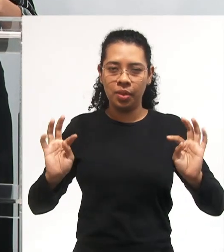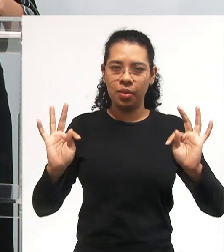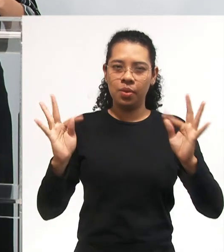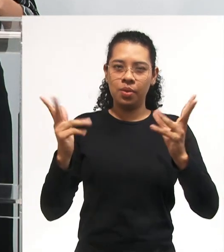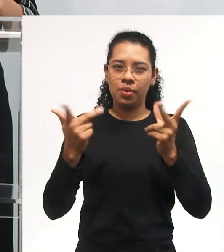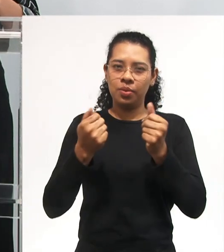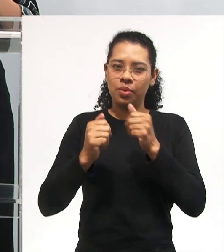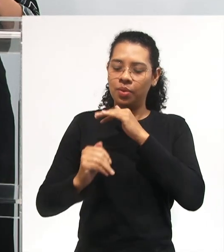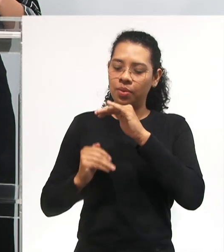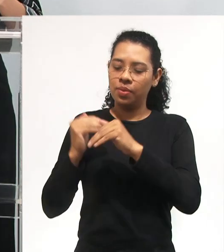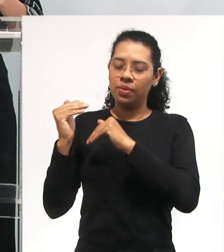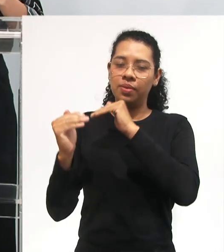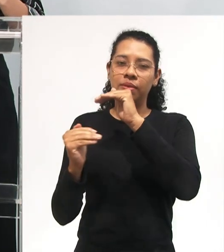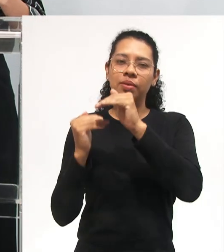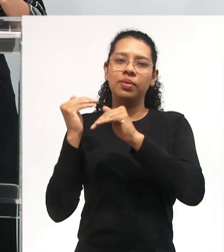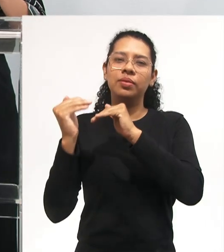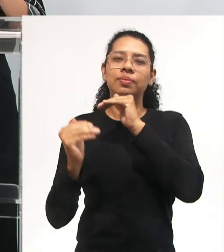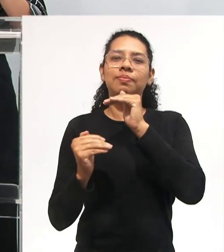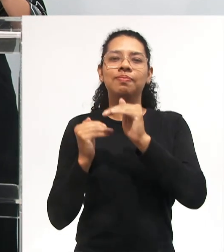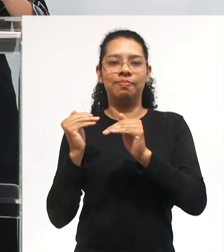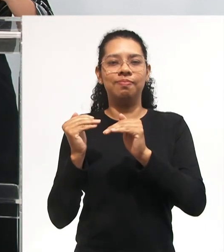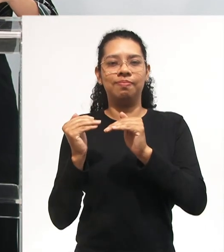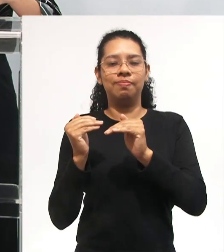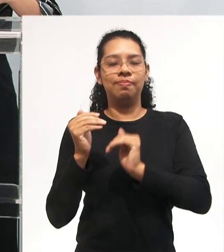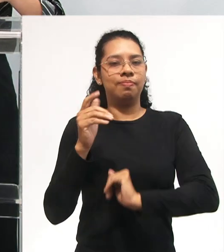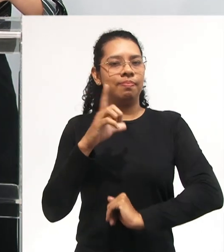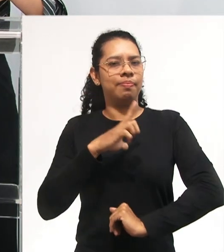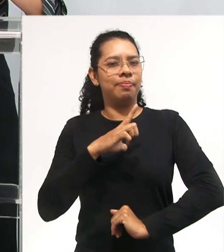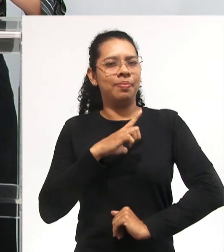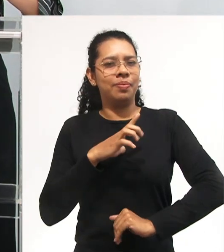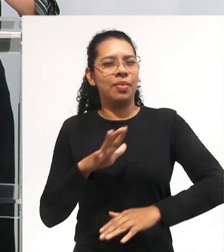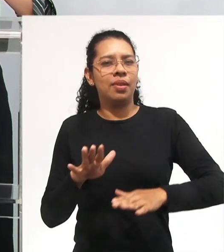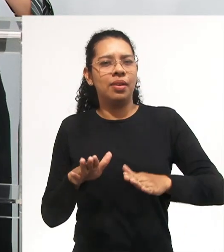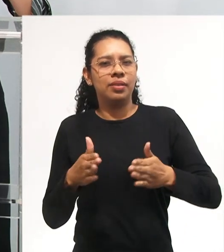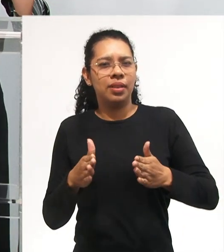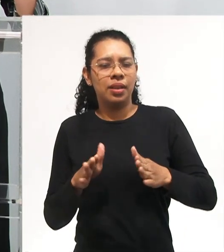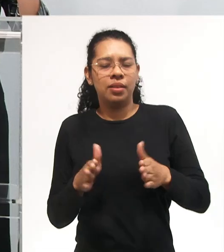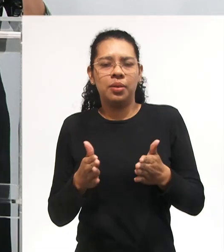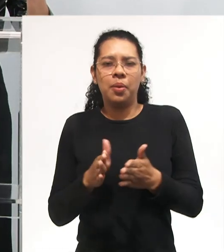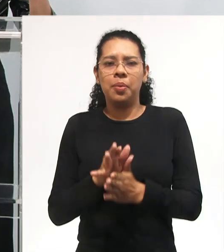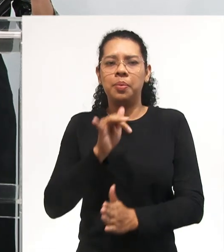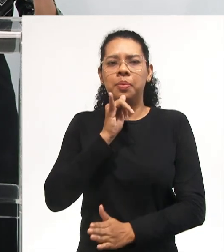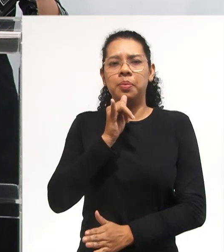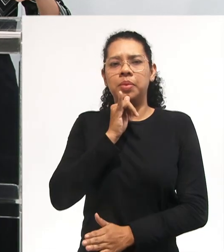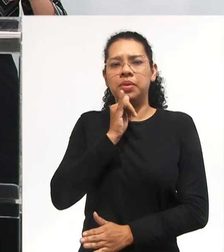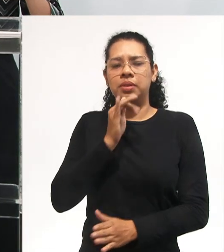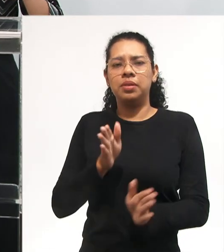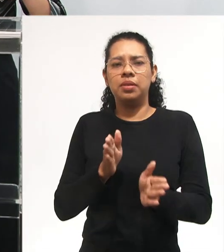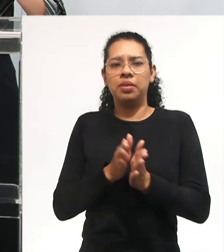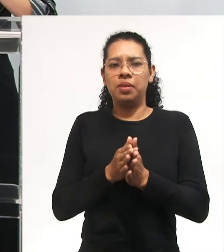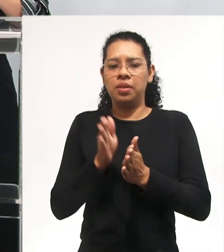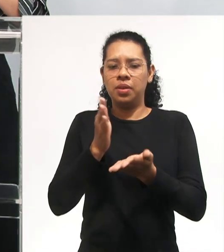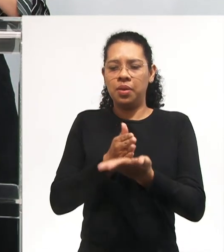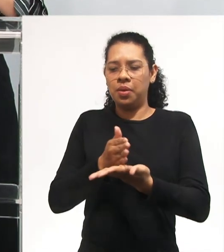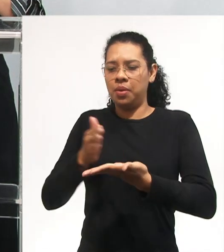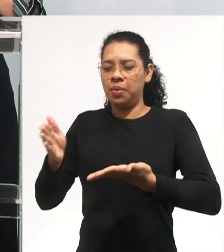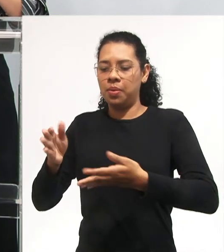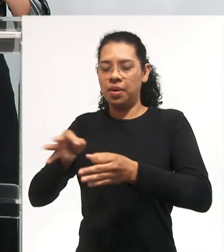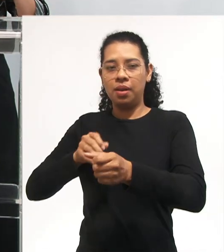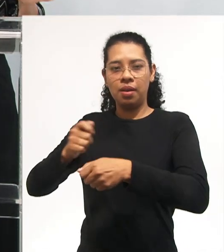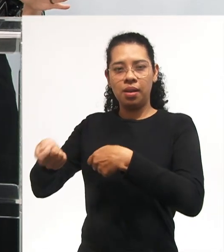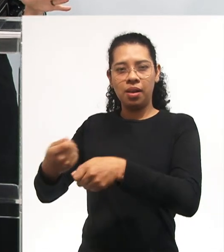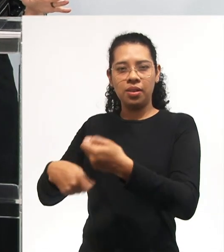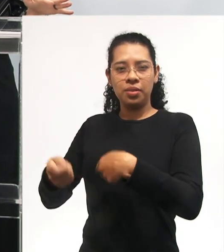evolução, existem quer dizer que a parte contábil, a parte trabalhista, a parte mais administrativa